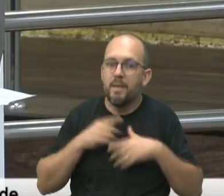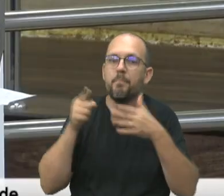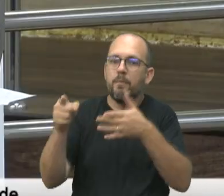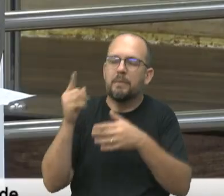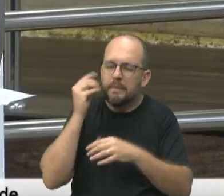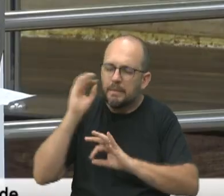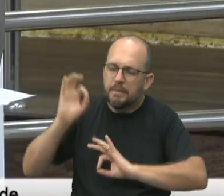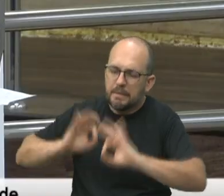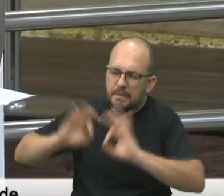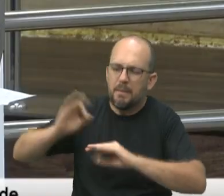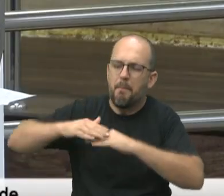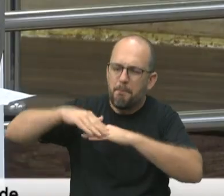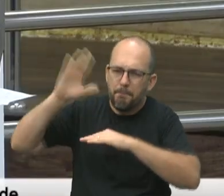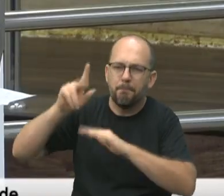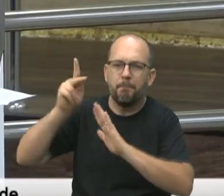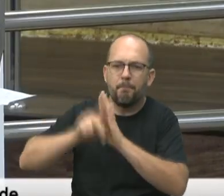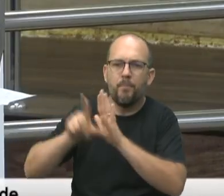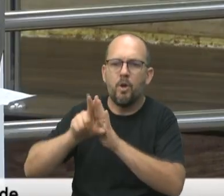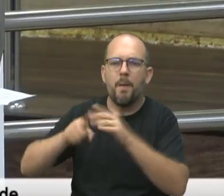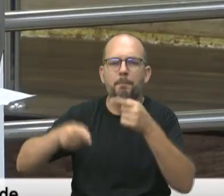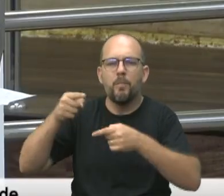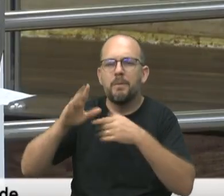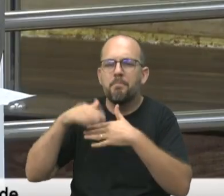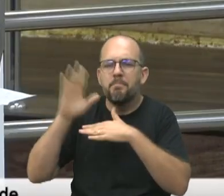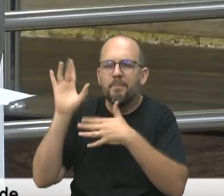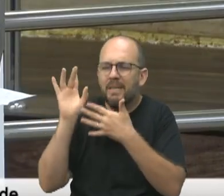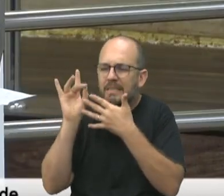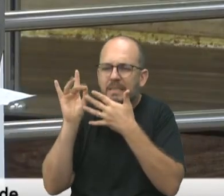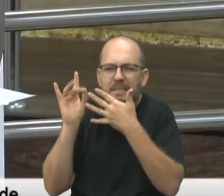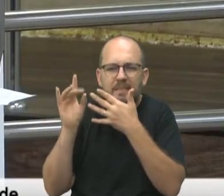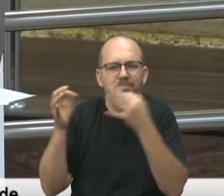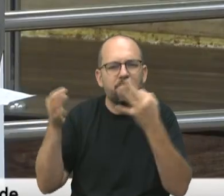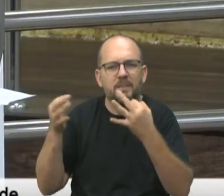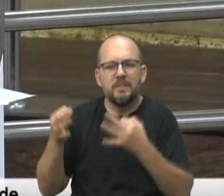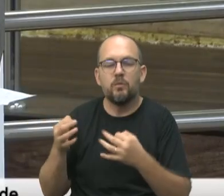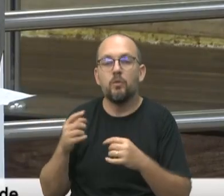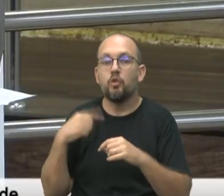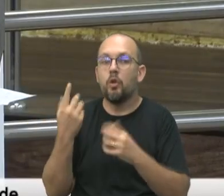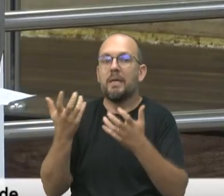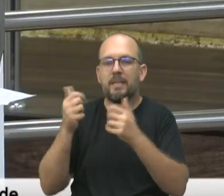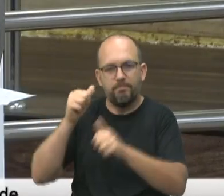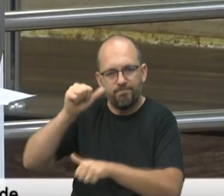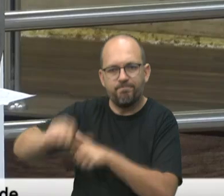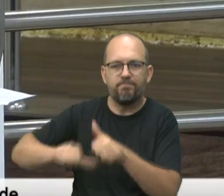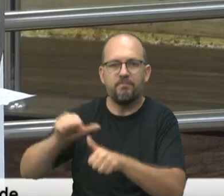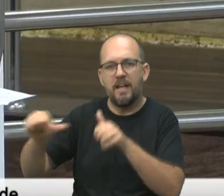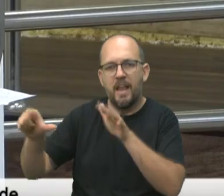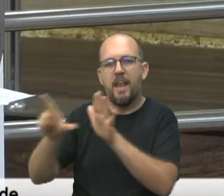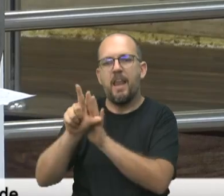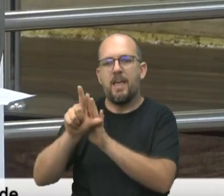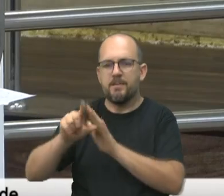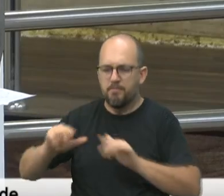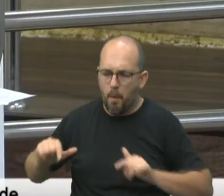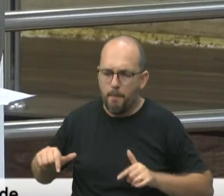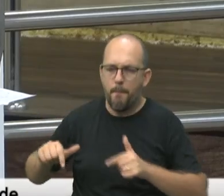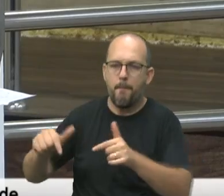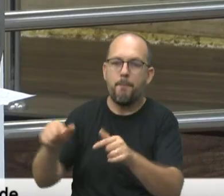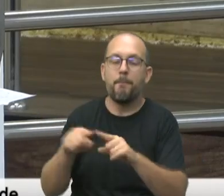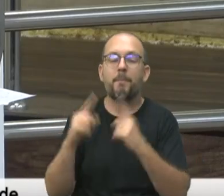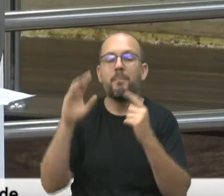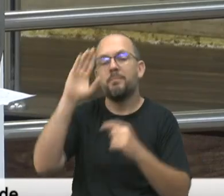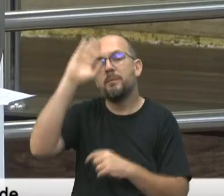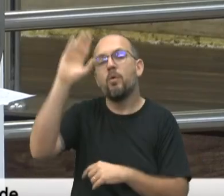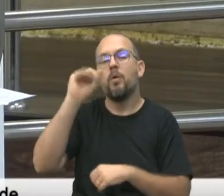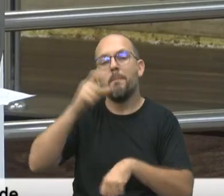lei, políticas públicas, com o máximo de precisão possível, porque a gente quer que elas virem leis e que elas sejam executadas, mas, acima de tudo, que